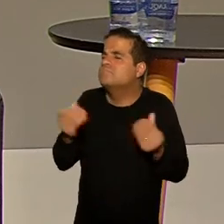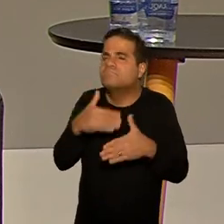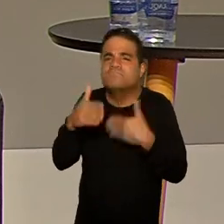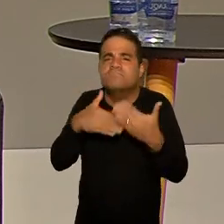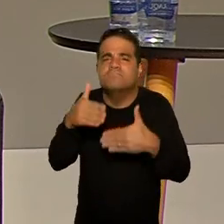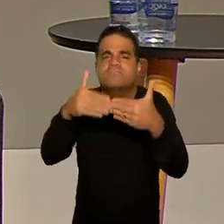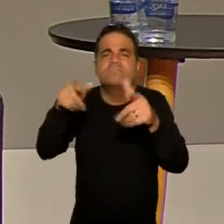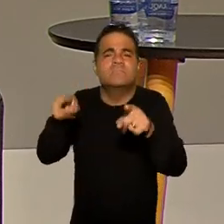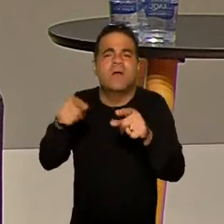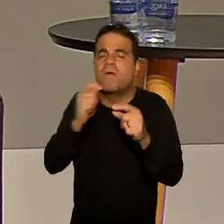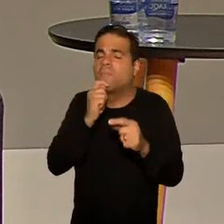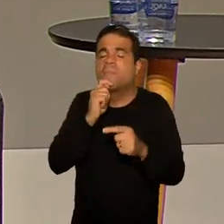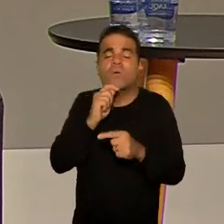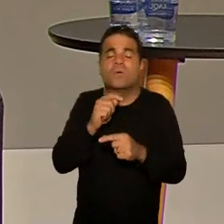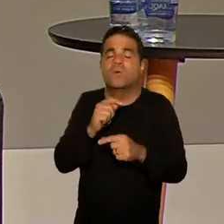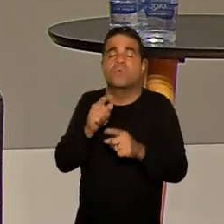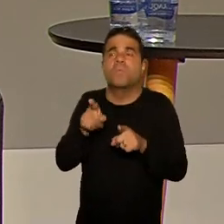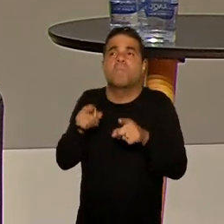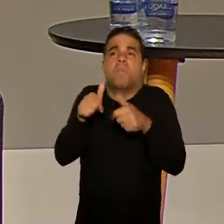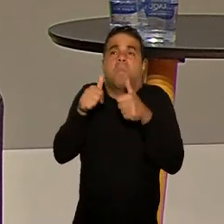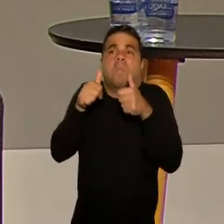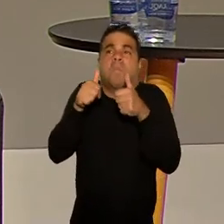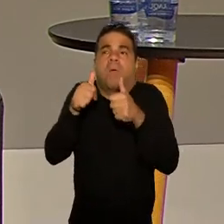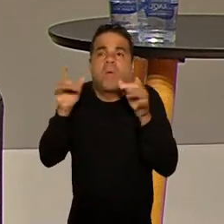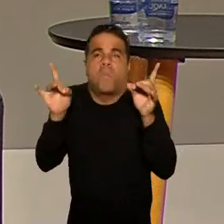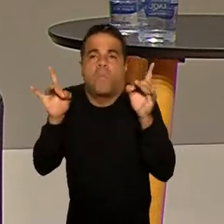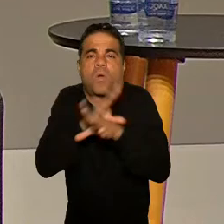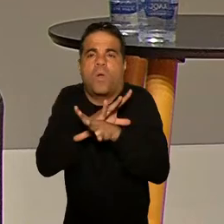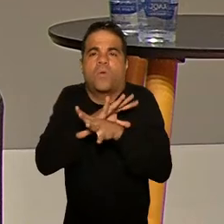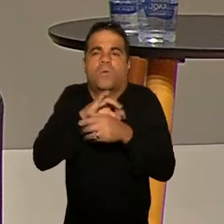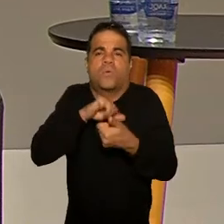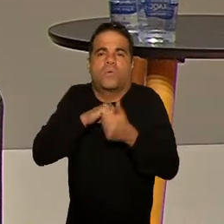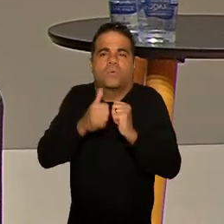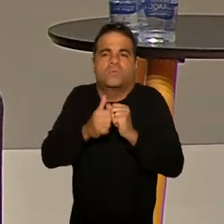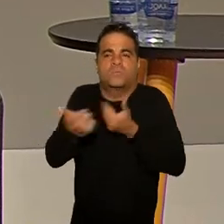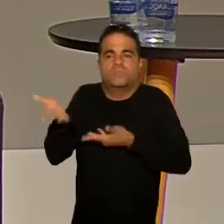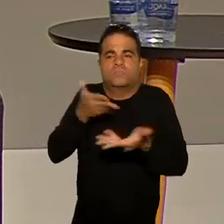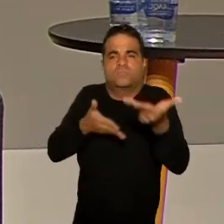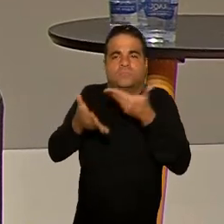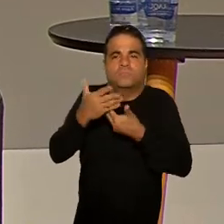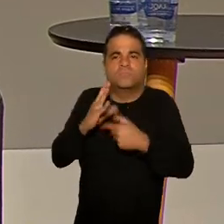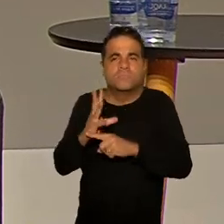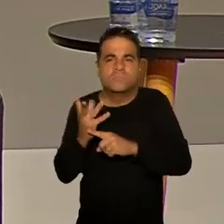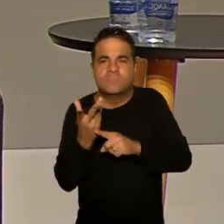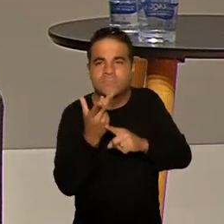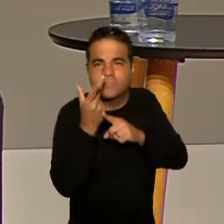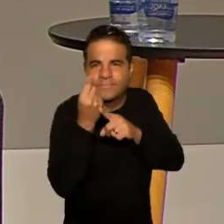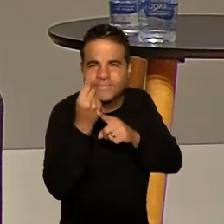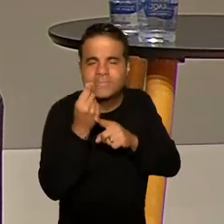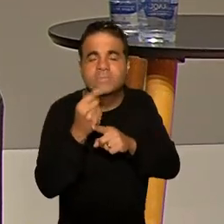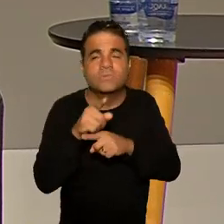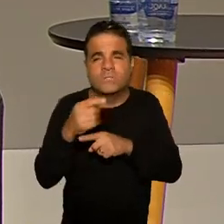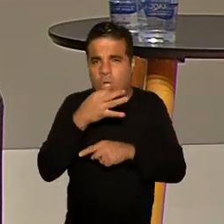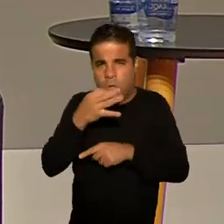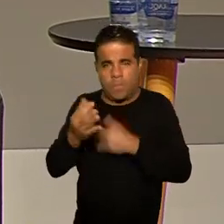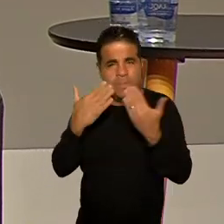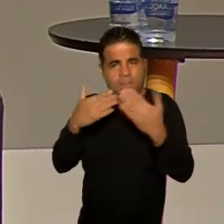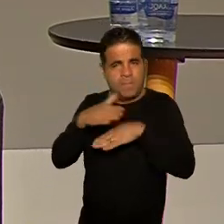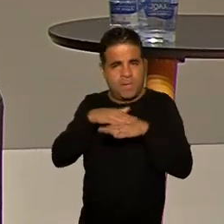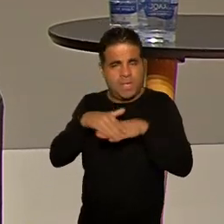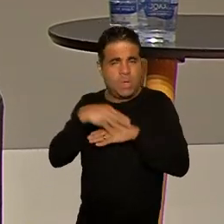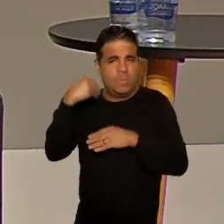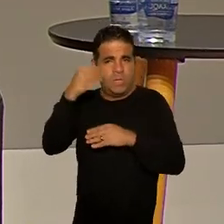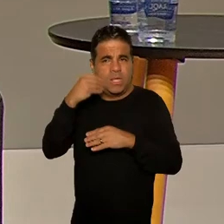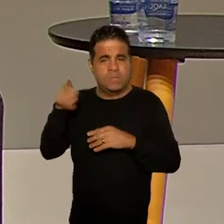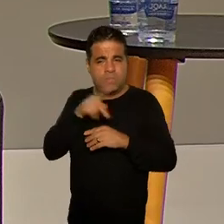certo enrijecimento que não foi também moldado pela relação com a arte né quando você comenta da